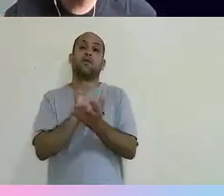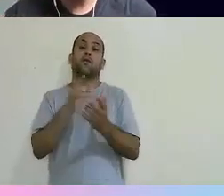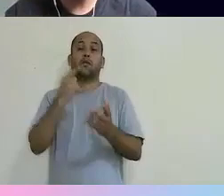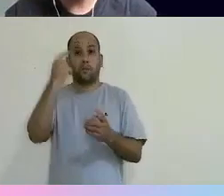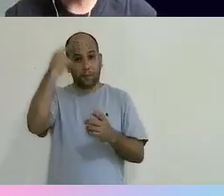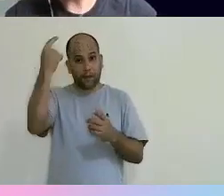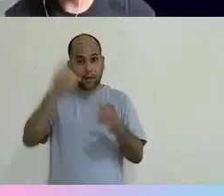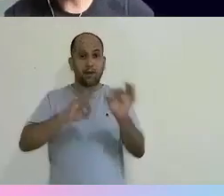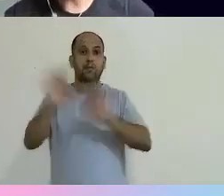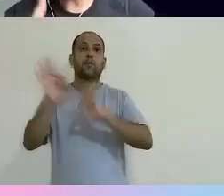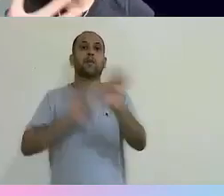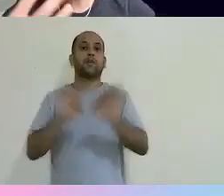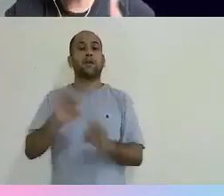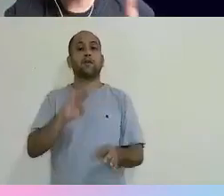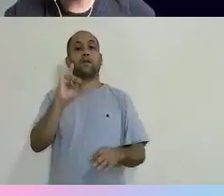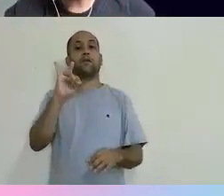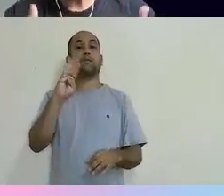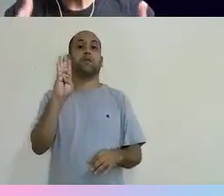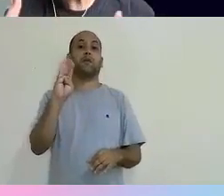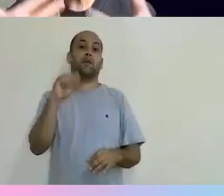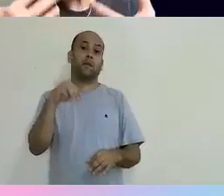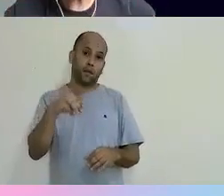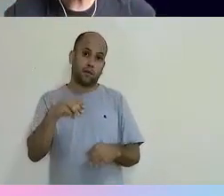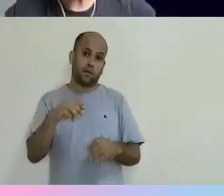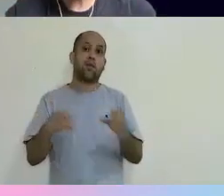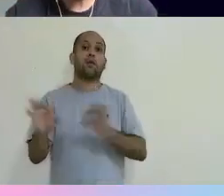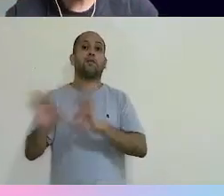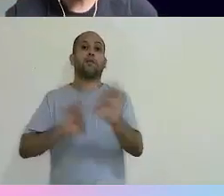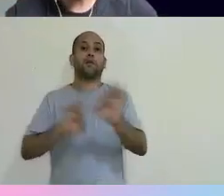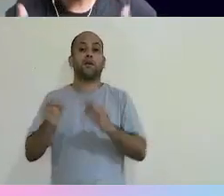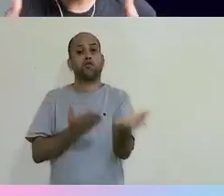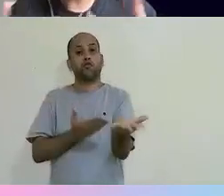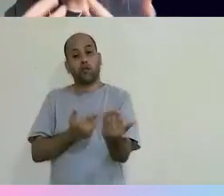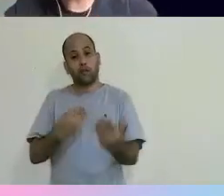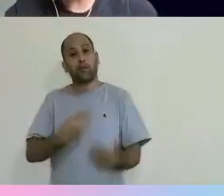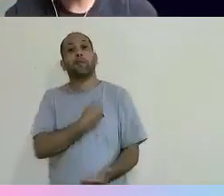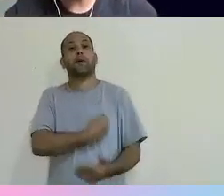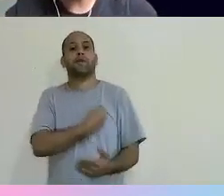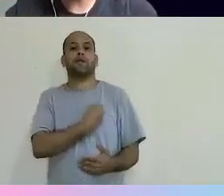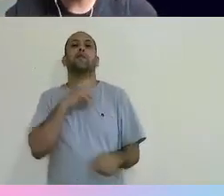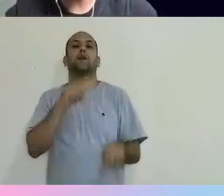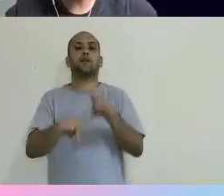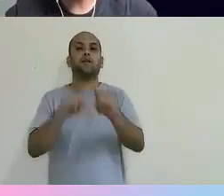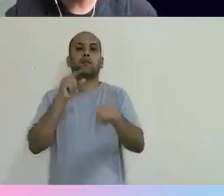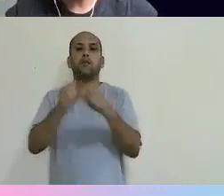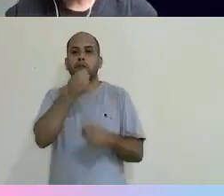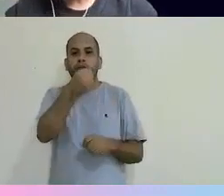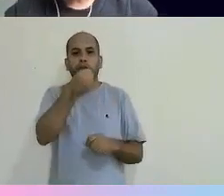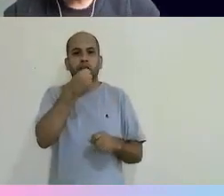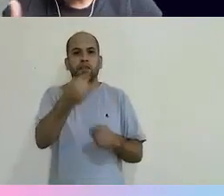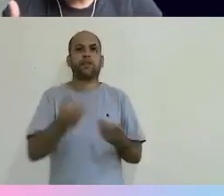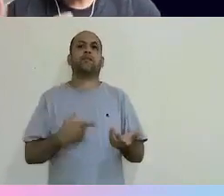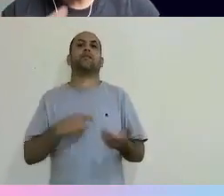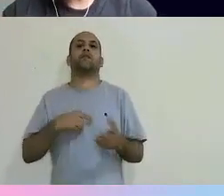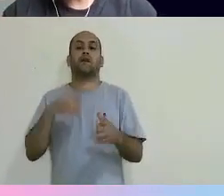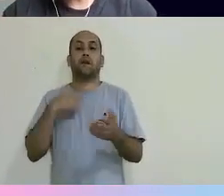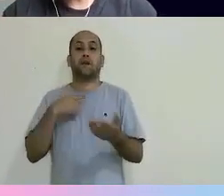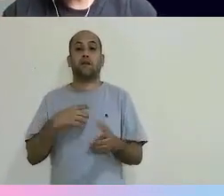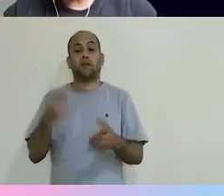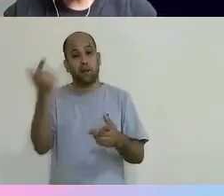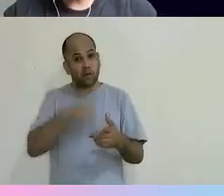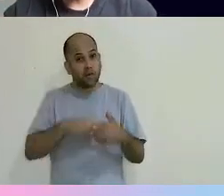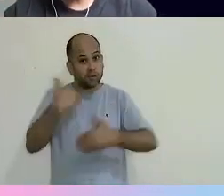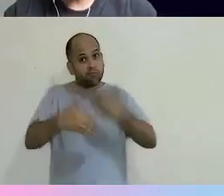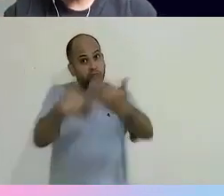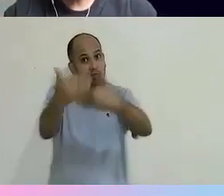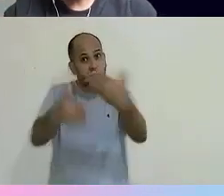possa participar de um processo seletivo de uma maneira muito mais efetiva, para ele conseguir realmente aprovação ali e para que ele tenha os skills que